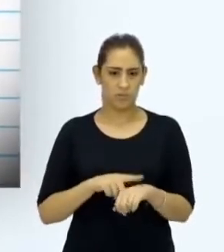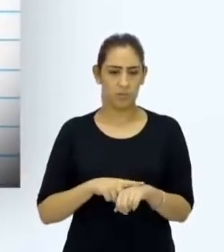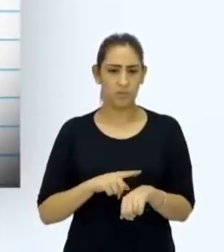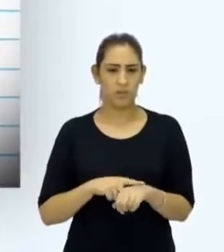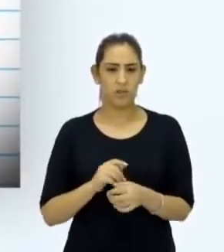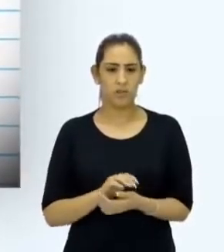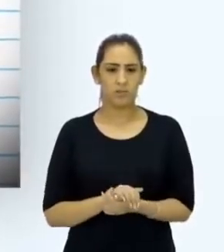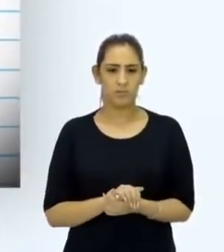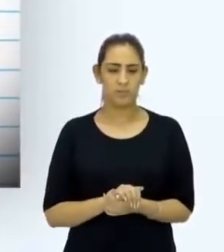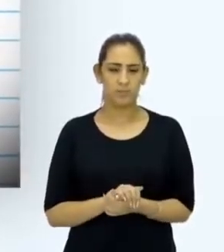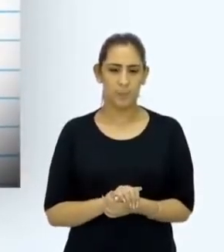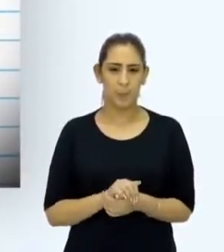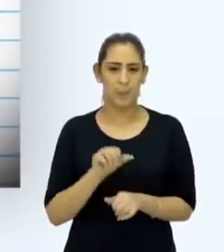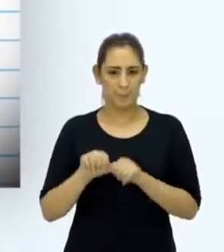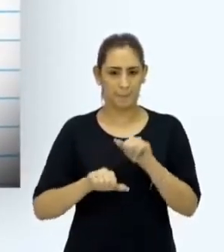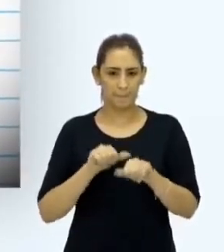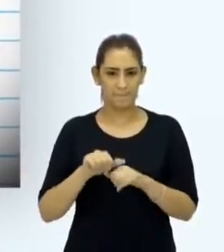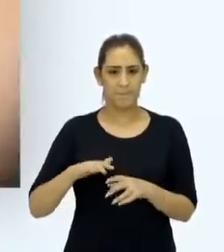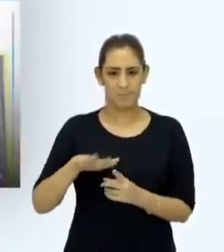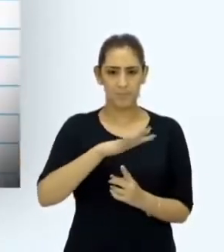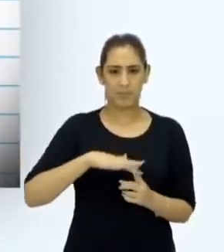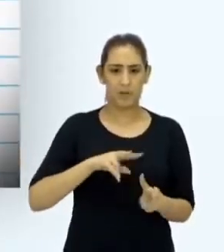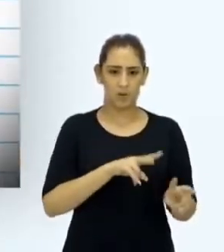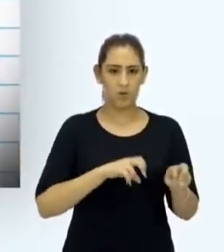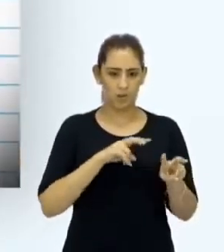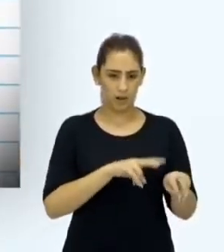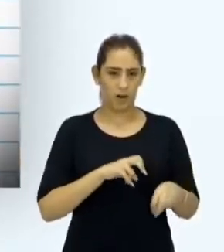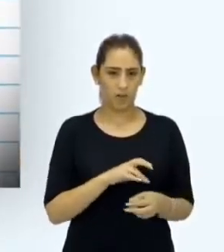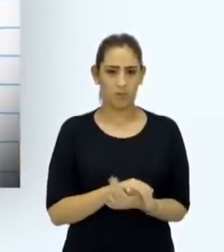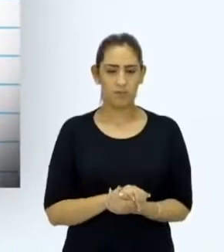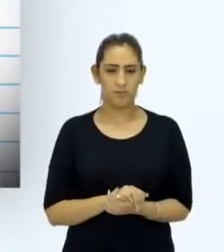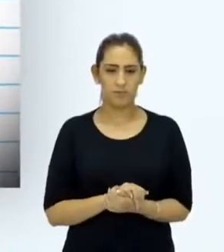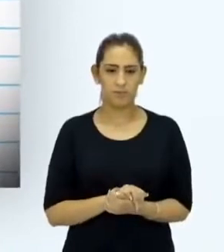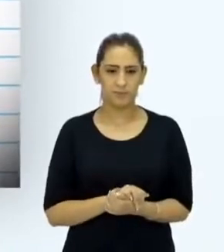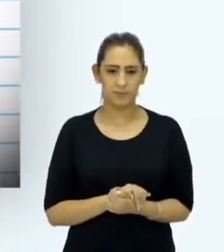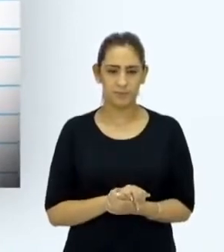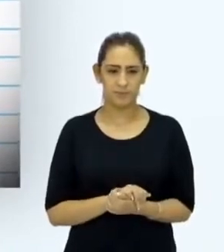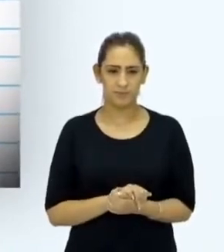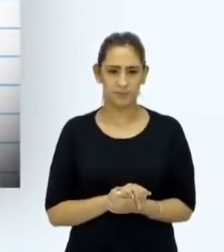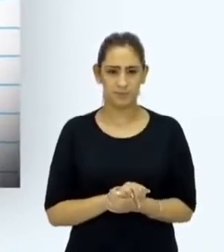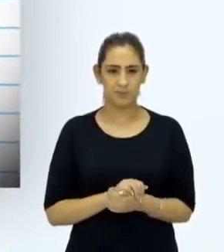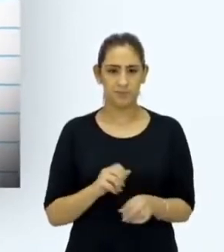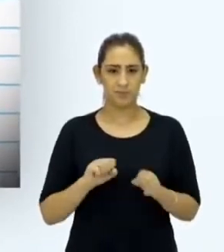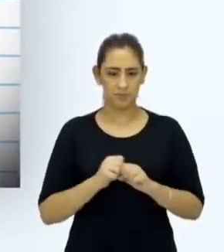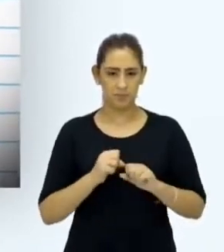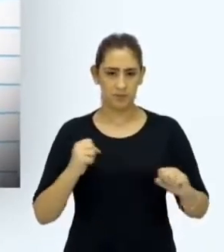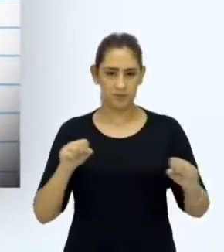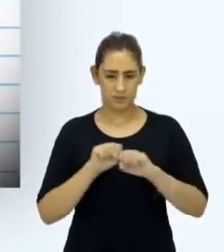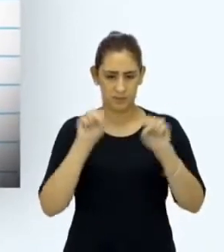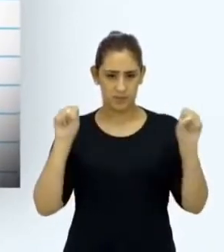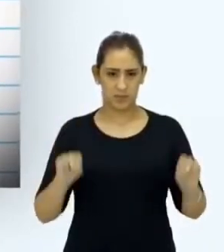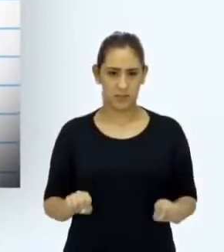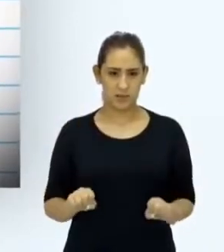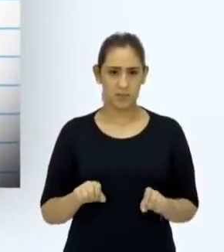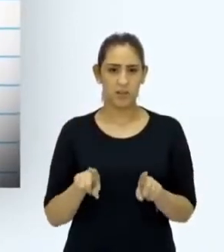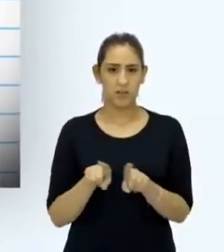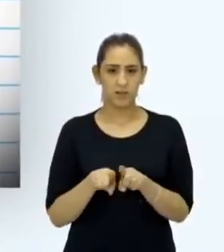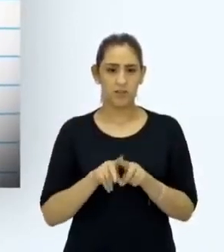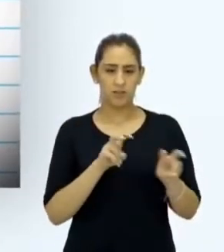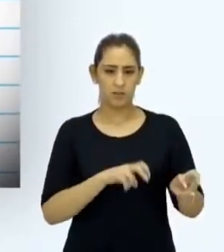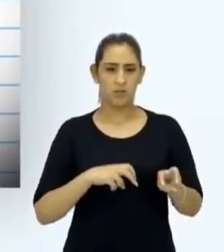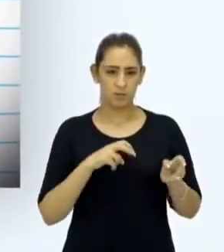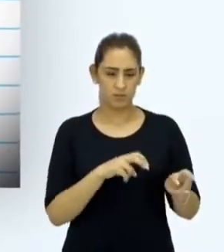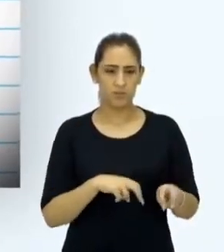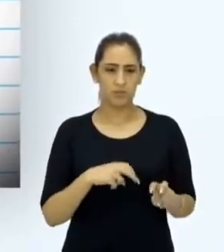modificações verificadas no cenário rural, referidas às inter-relações entre sistemas produtivos, expansão agrícola, mecanização,